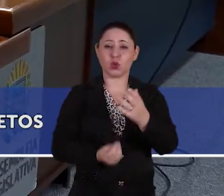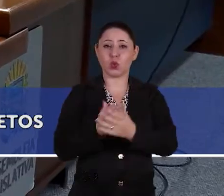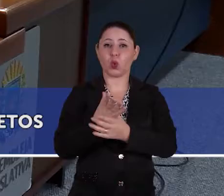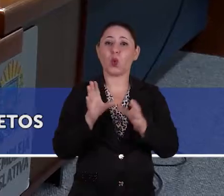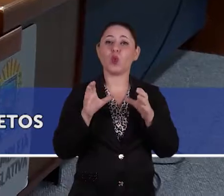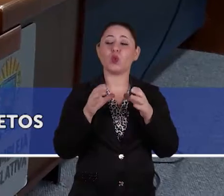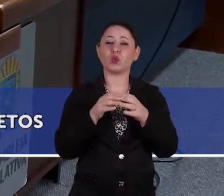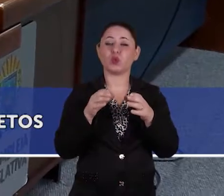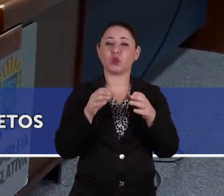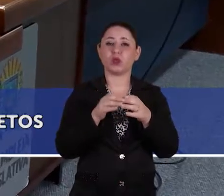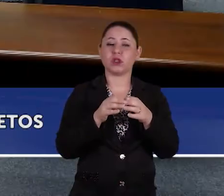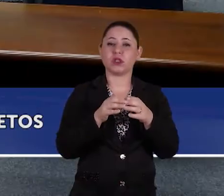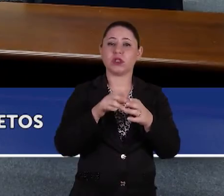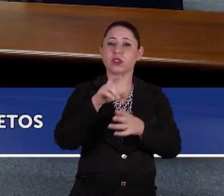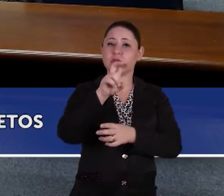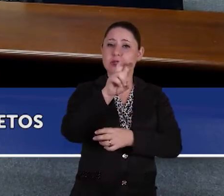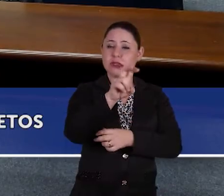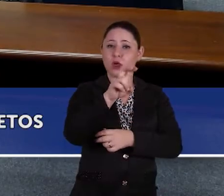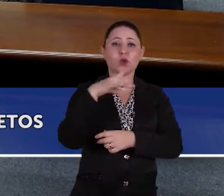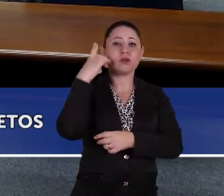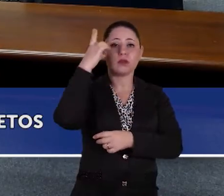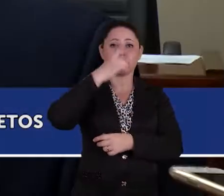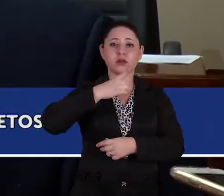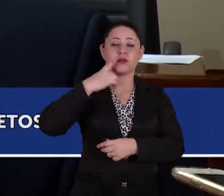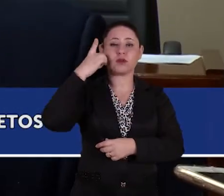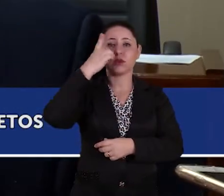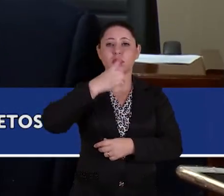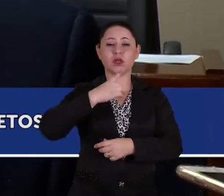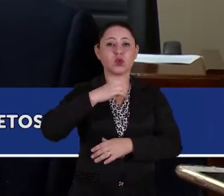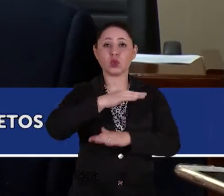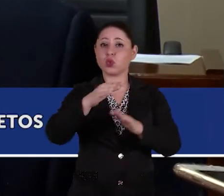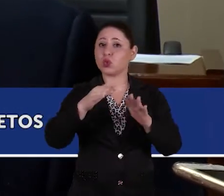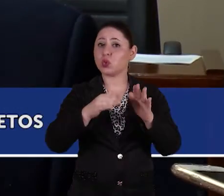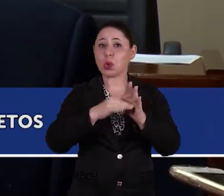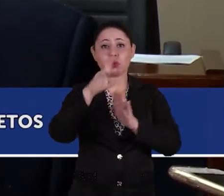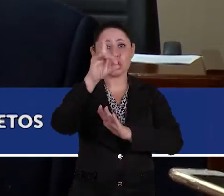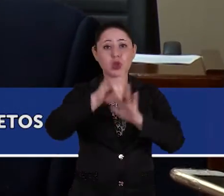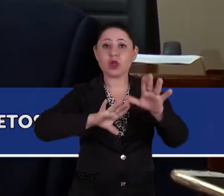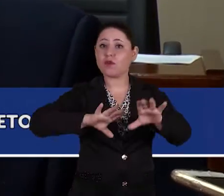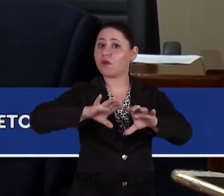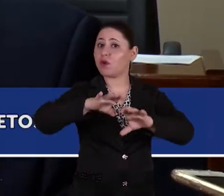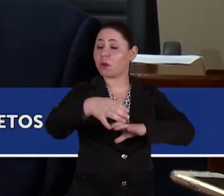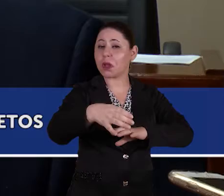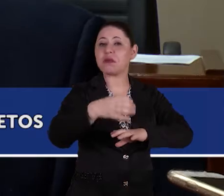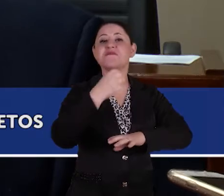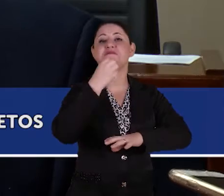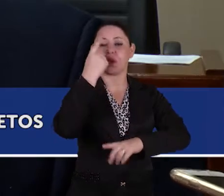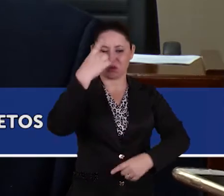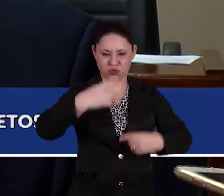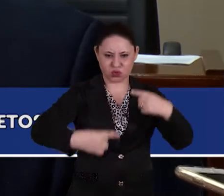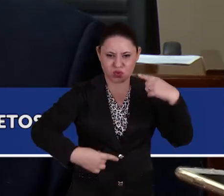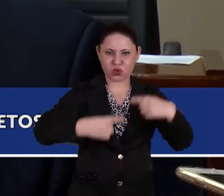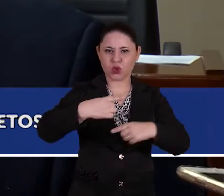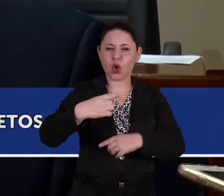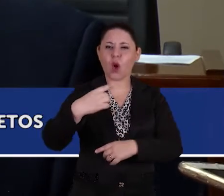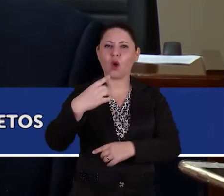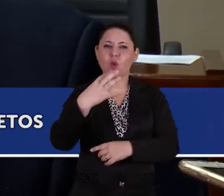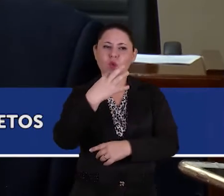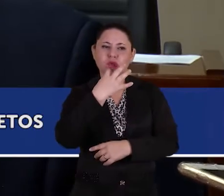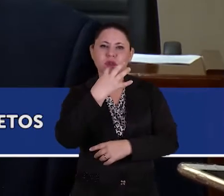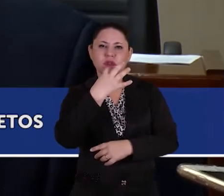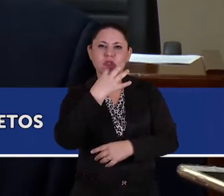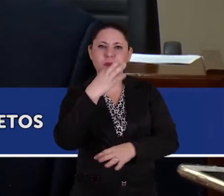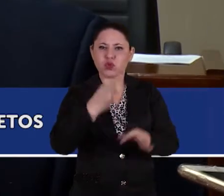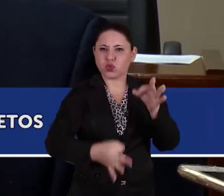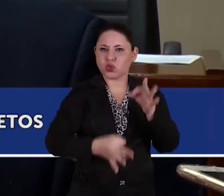esta comissão, de 5 deputados, que são todos bacharéis em Direito. Isso trouxe bom debate, os conhecimentos jurídicos